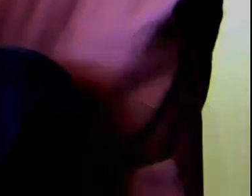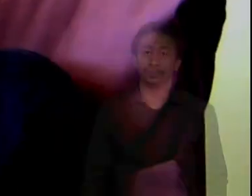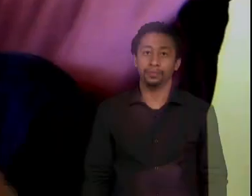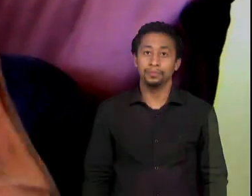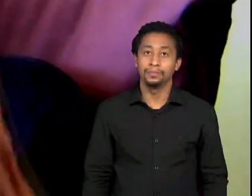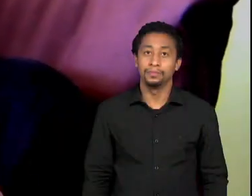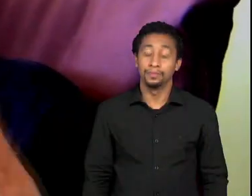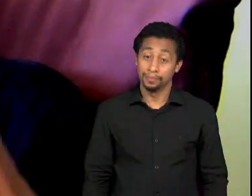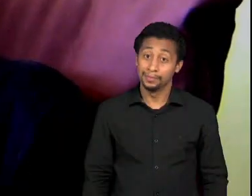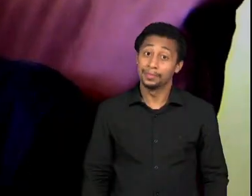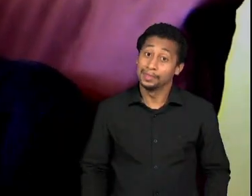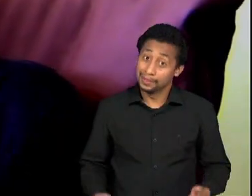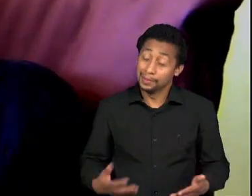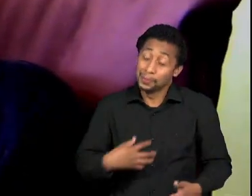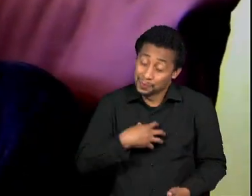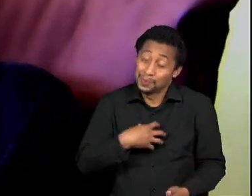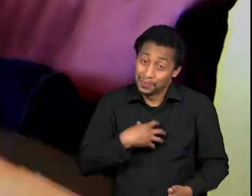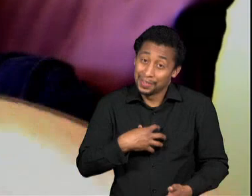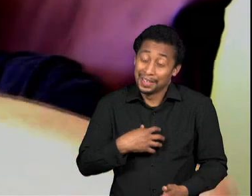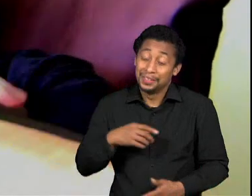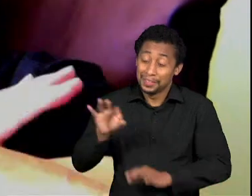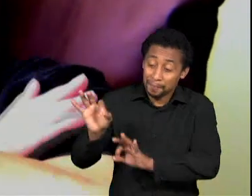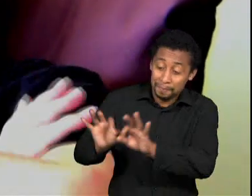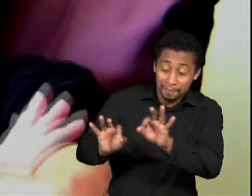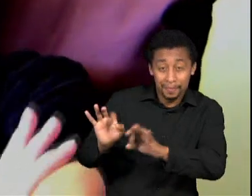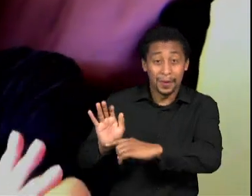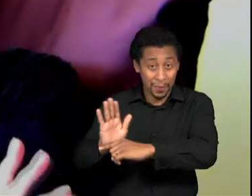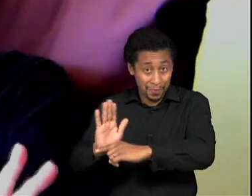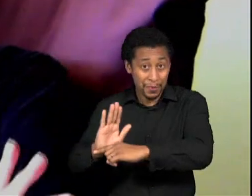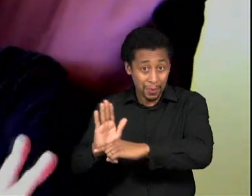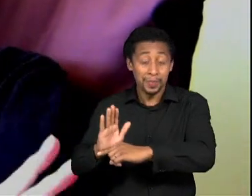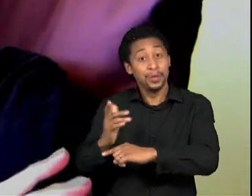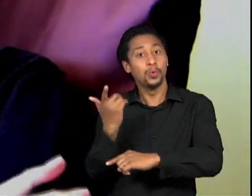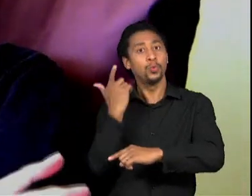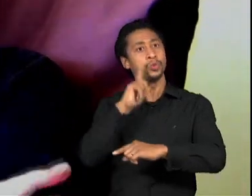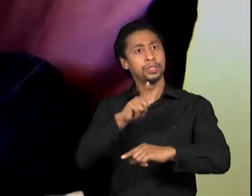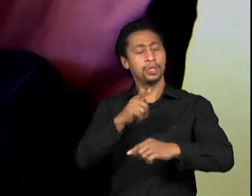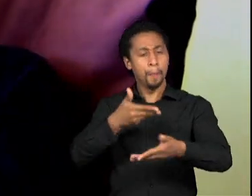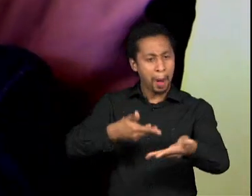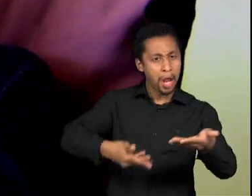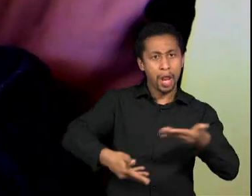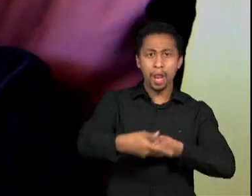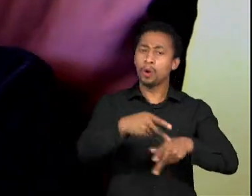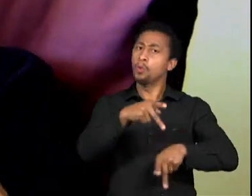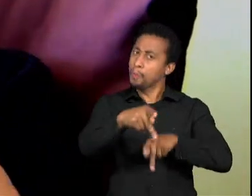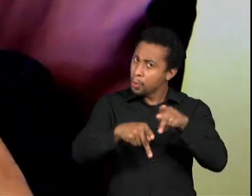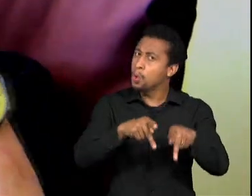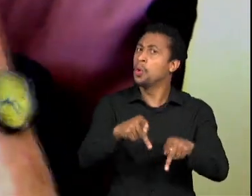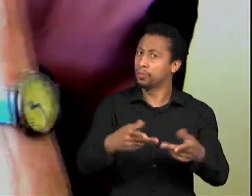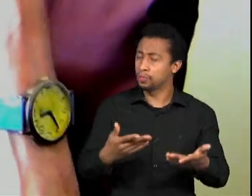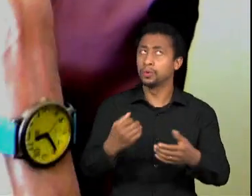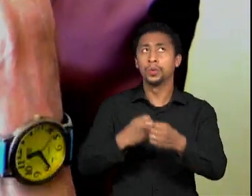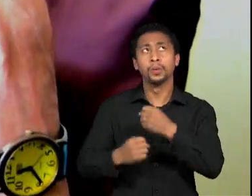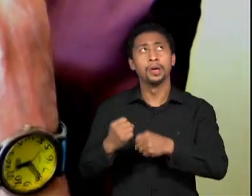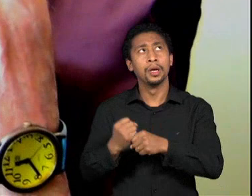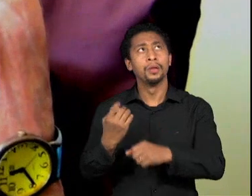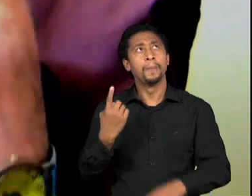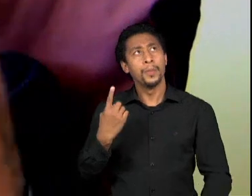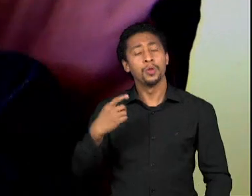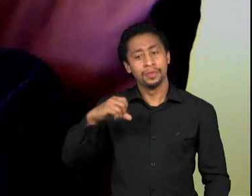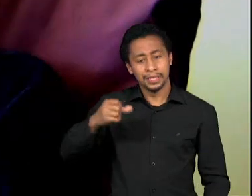essa expressão, a reboque do povo, ele a usou em 74, usou